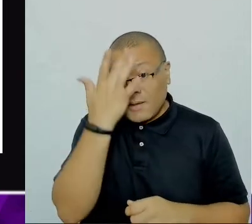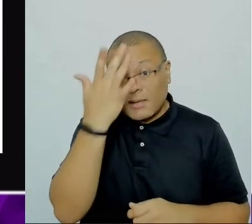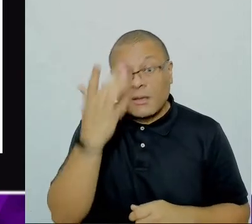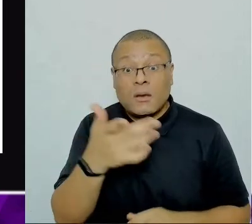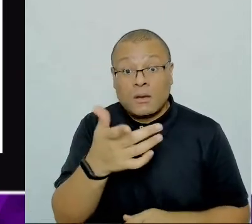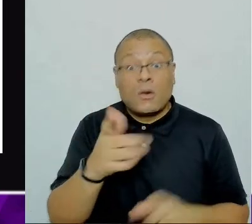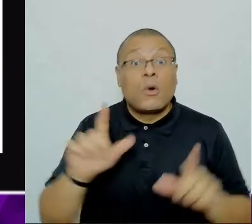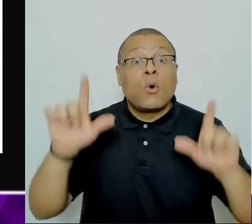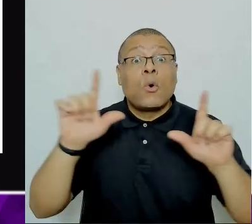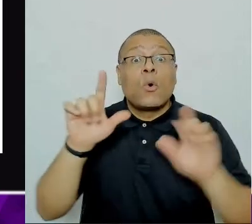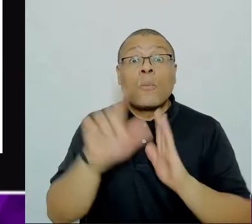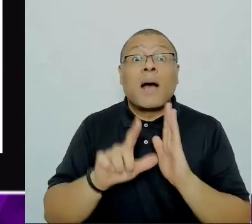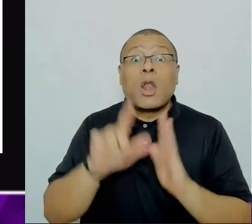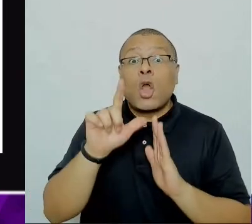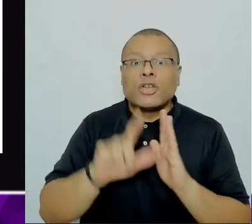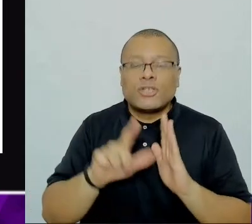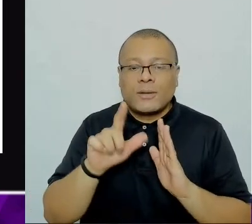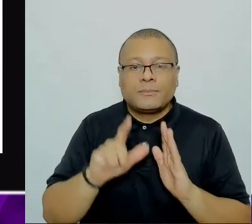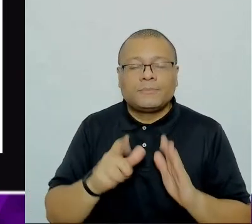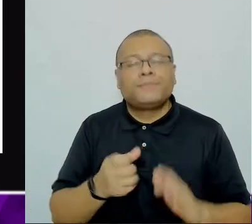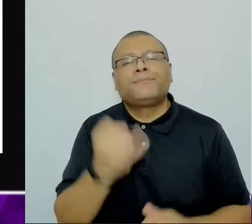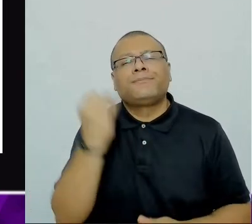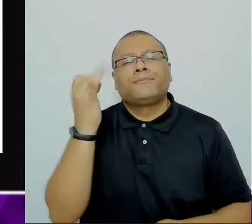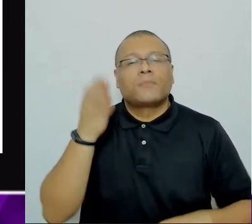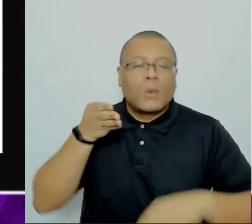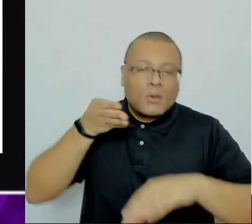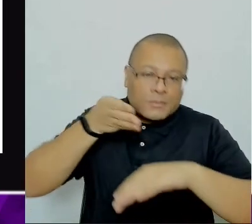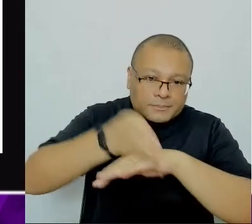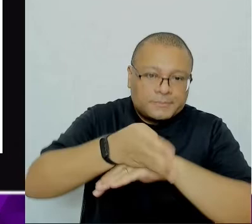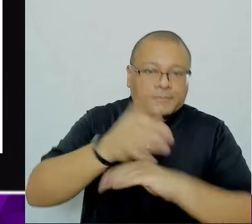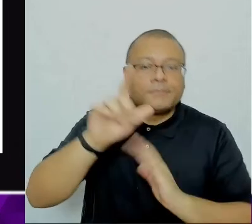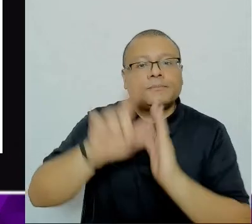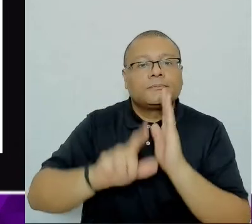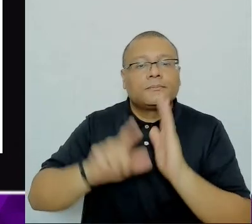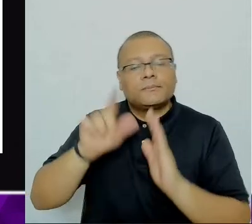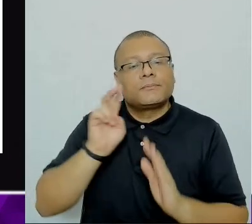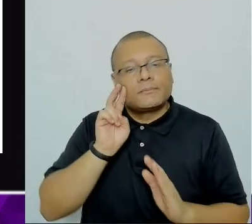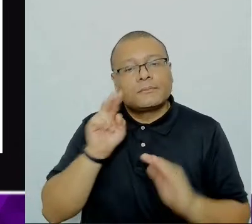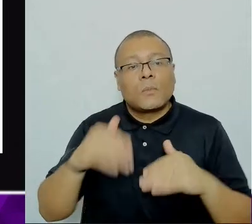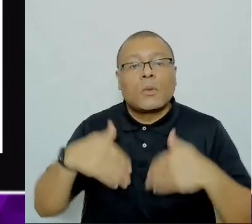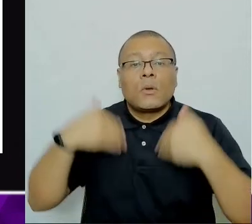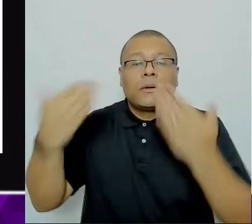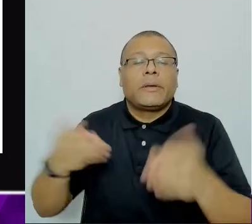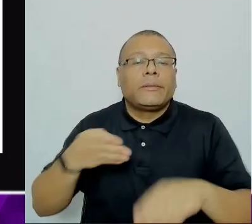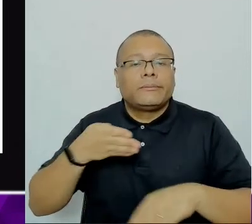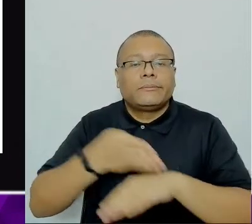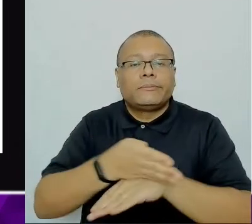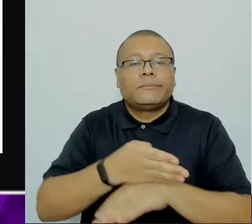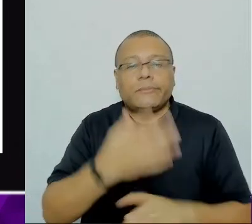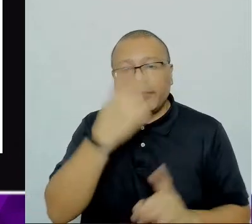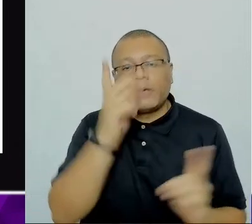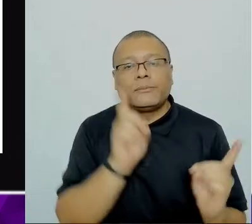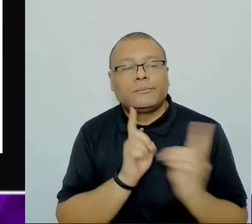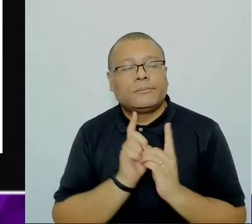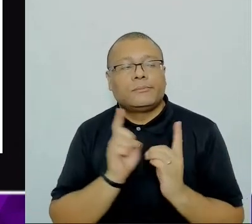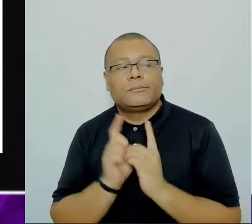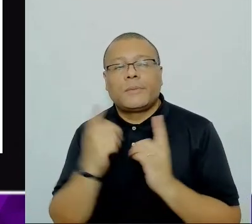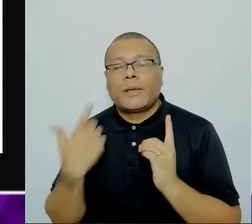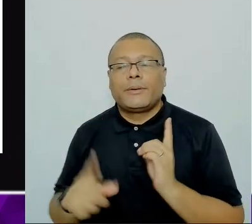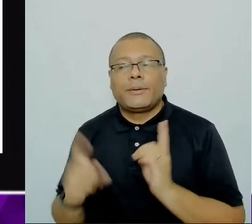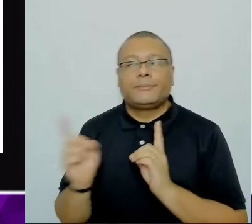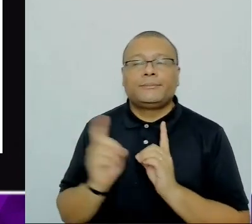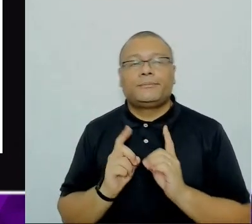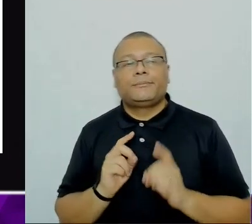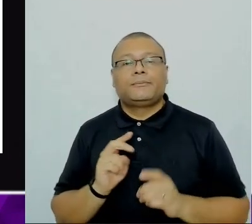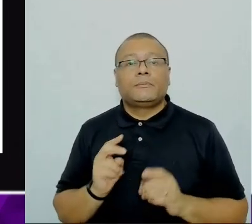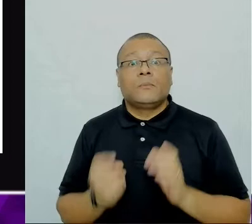em que quantas vezes a gente já foi numa loja que a gente ficou do lado de fora porque não queria nenhum vendedor ali do seu lado? Porque não